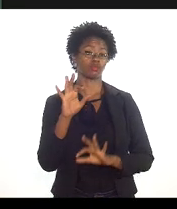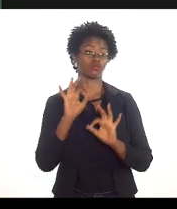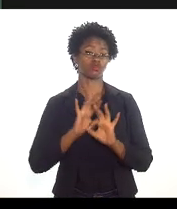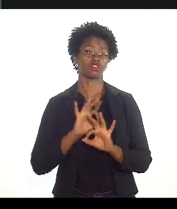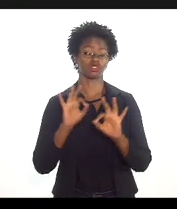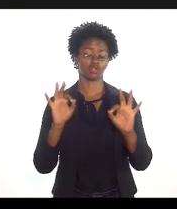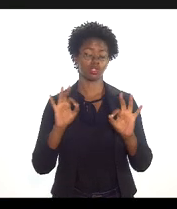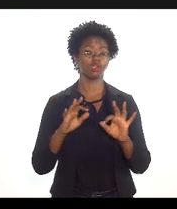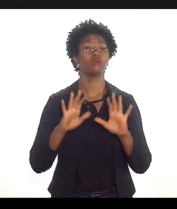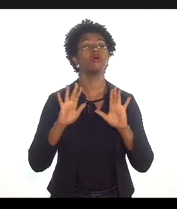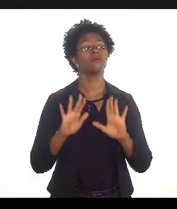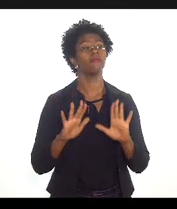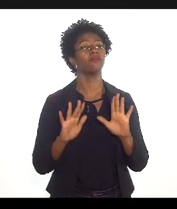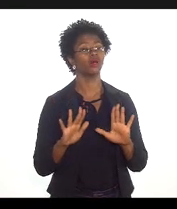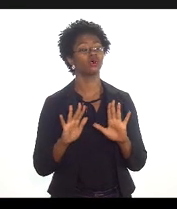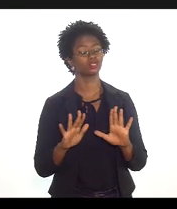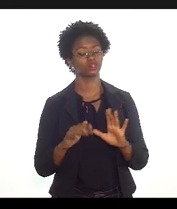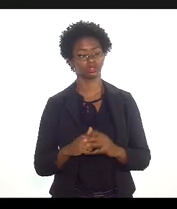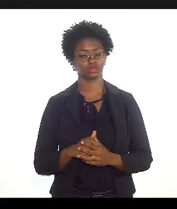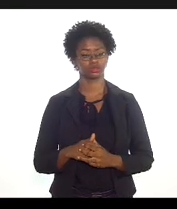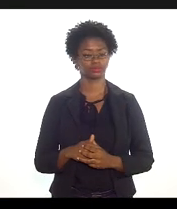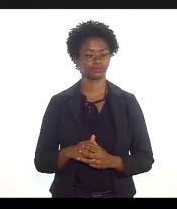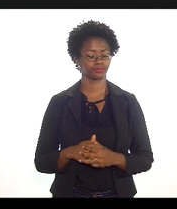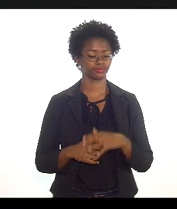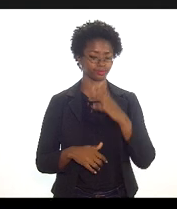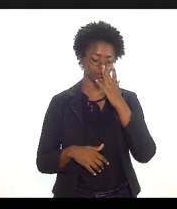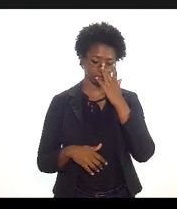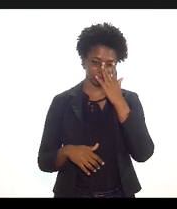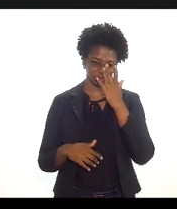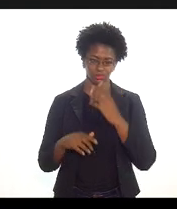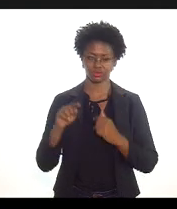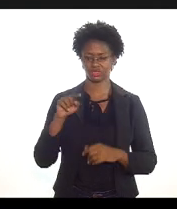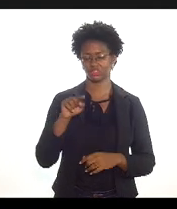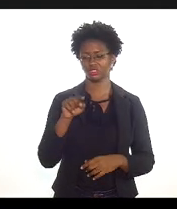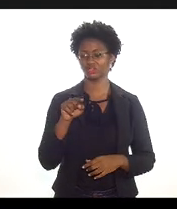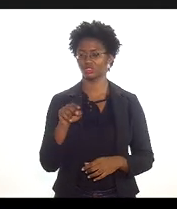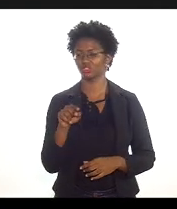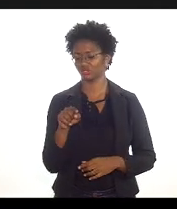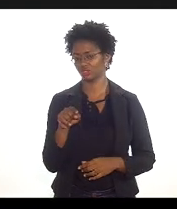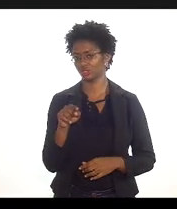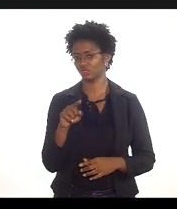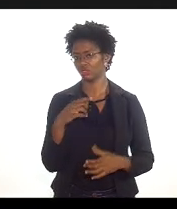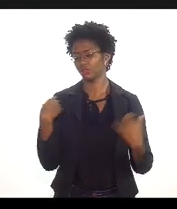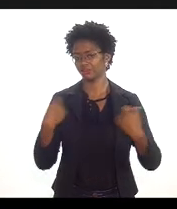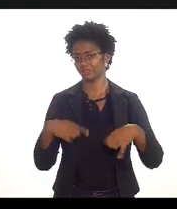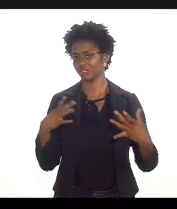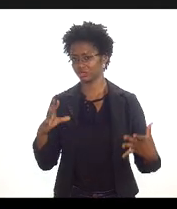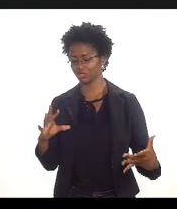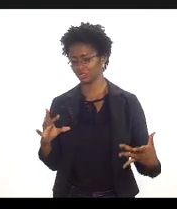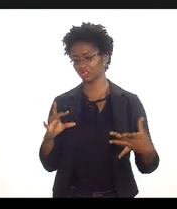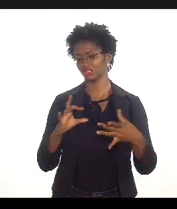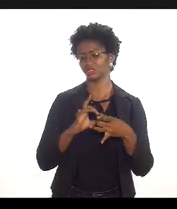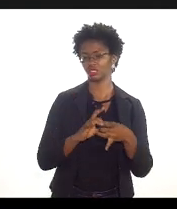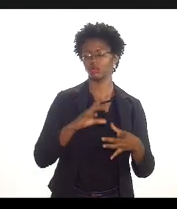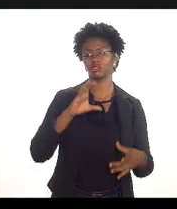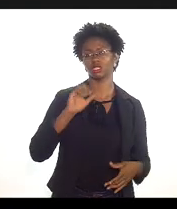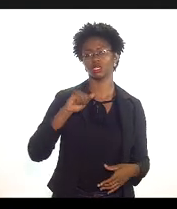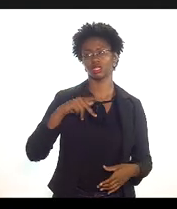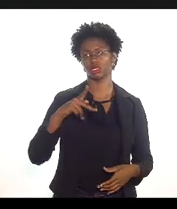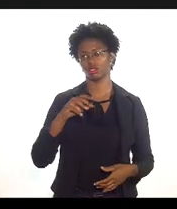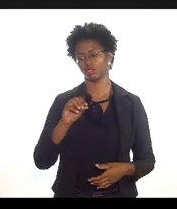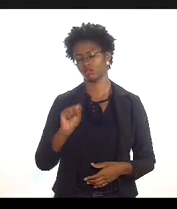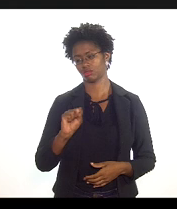Mas o macro disso é tem que estar relacionado aos campos.